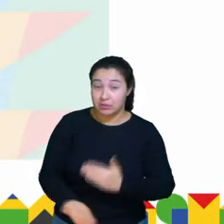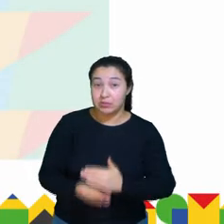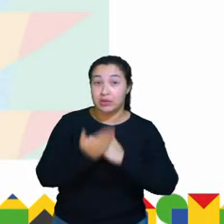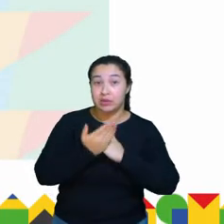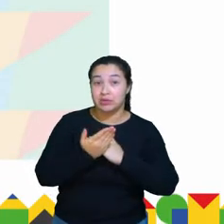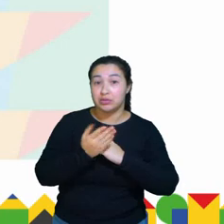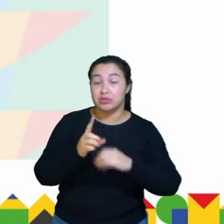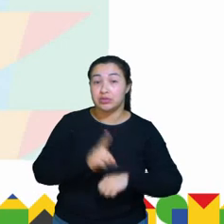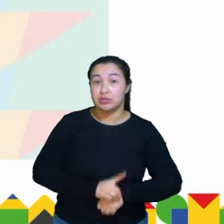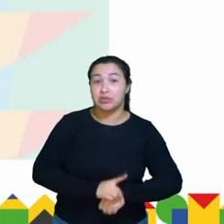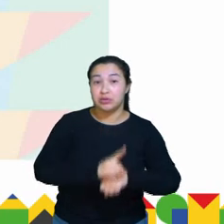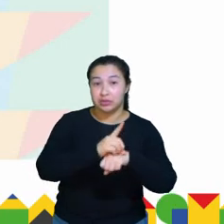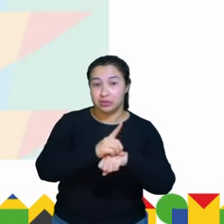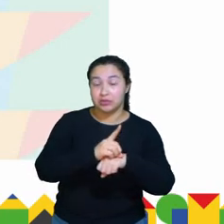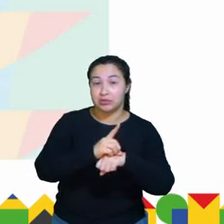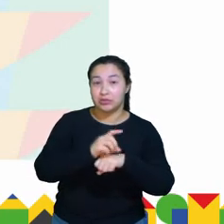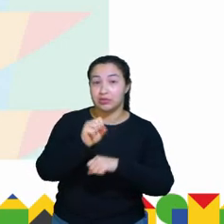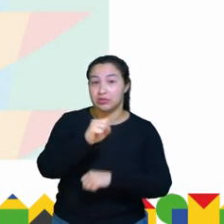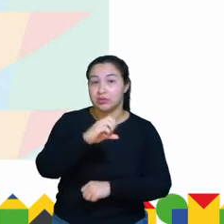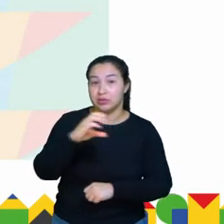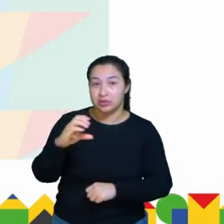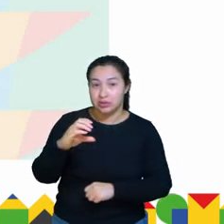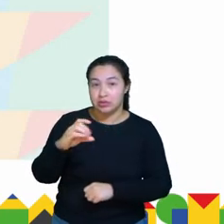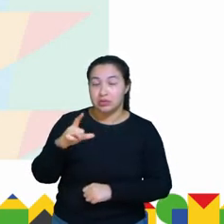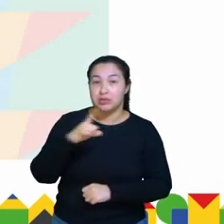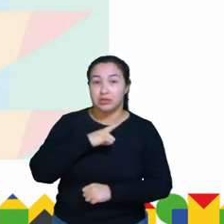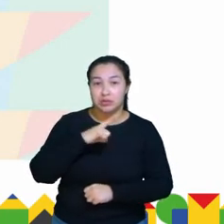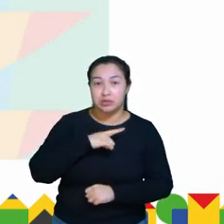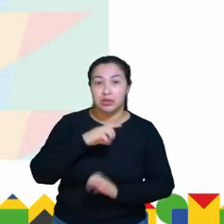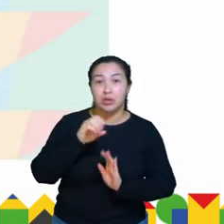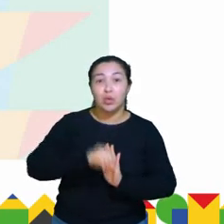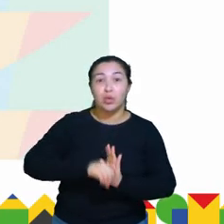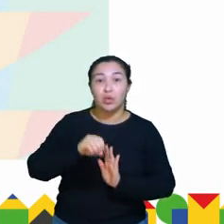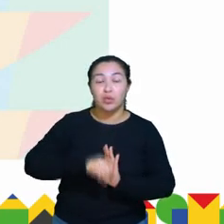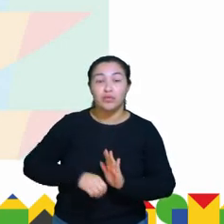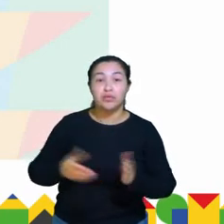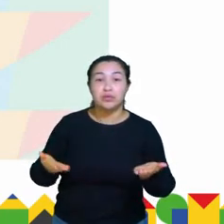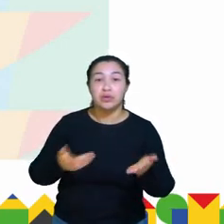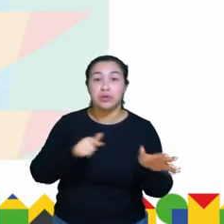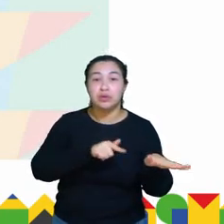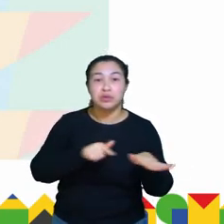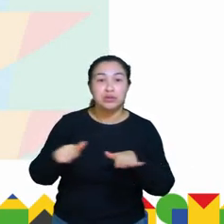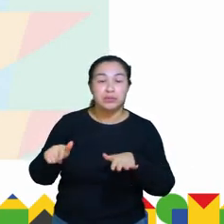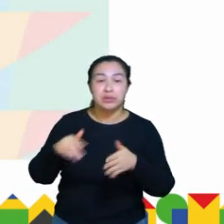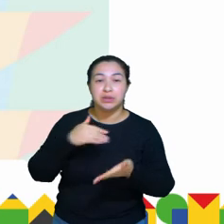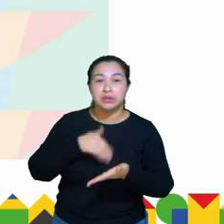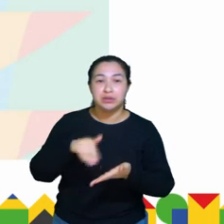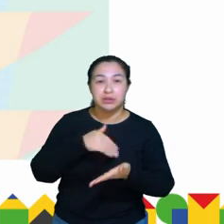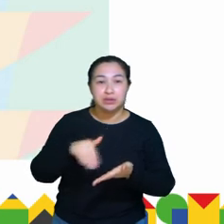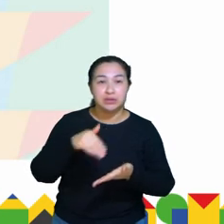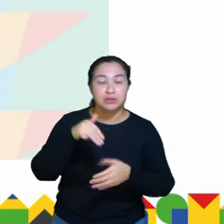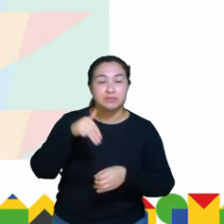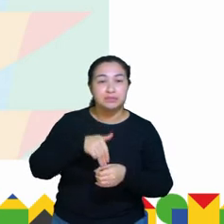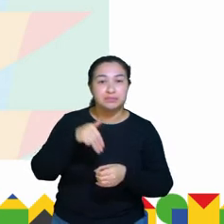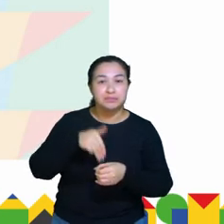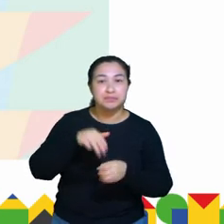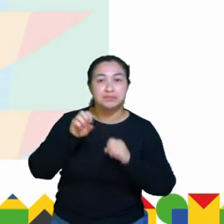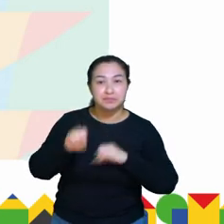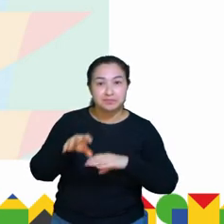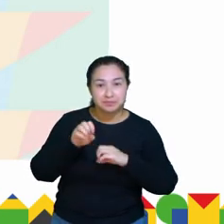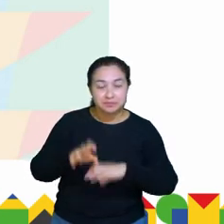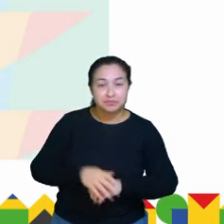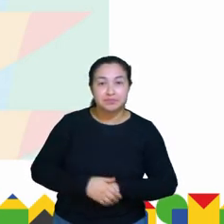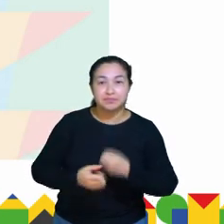diretores de Santa Catarina receberam Ofício essa semana diretores não secretários municipais de educação foi